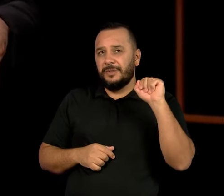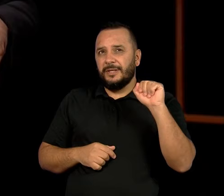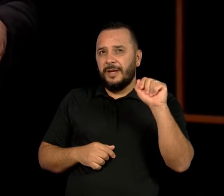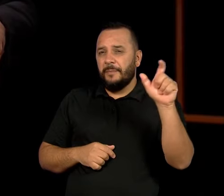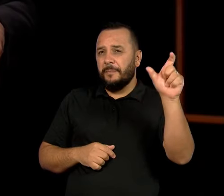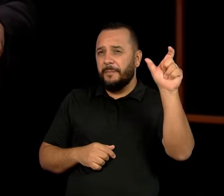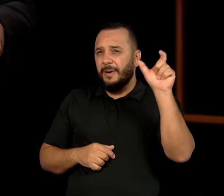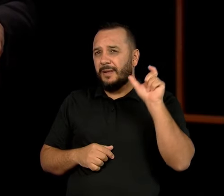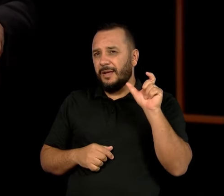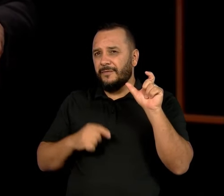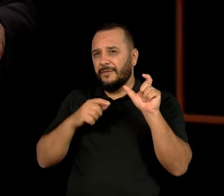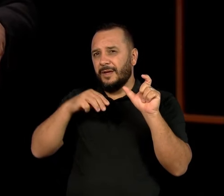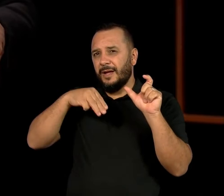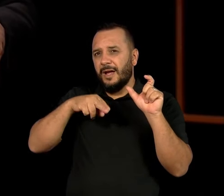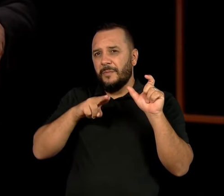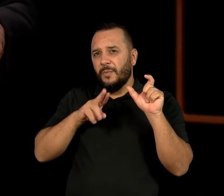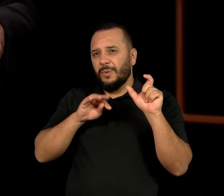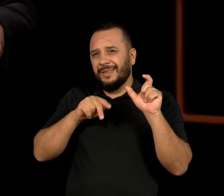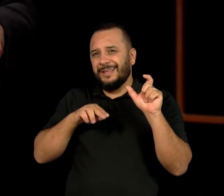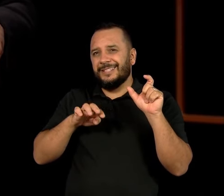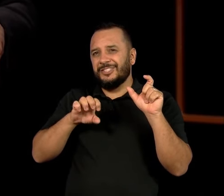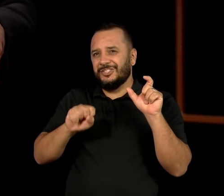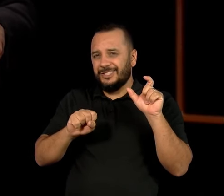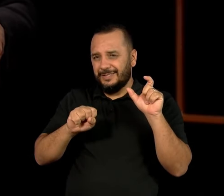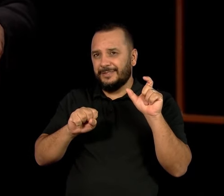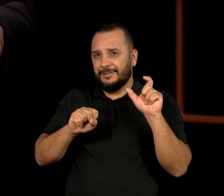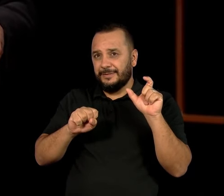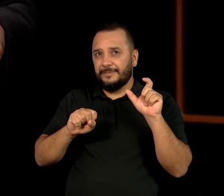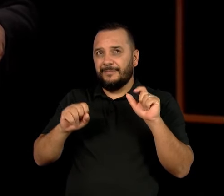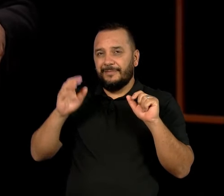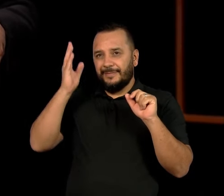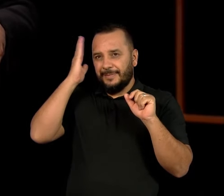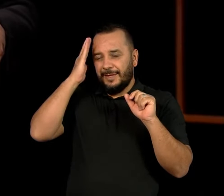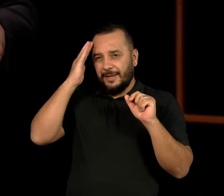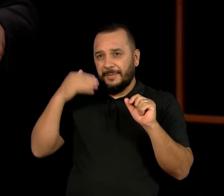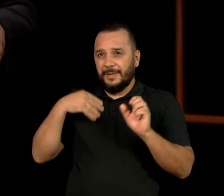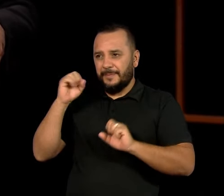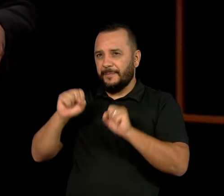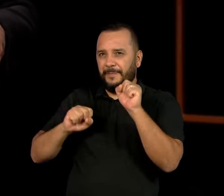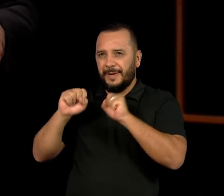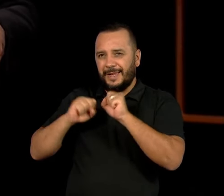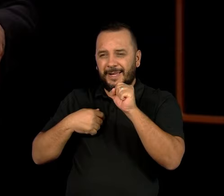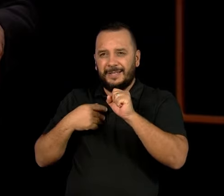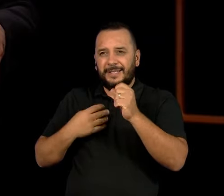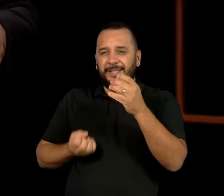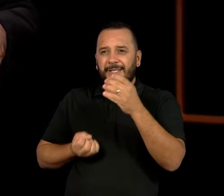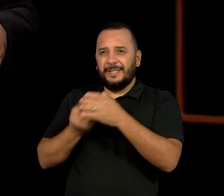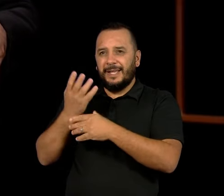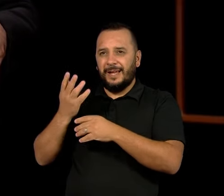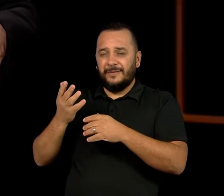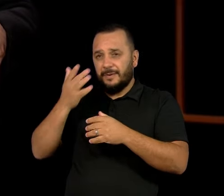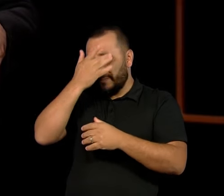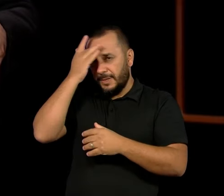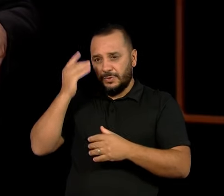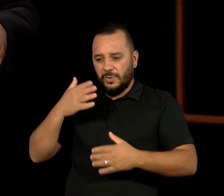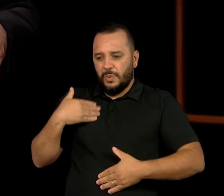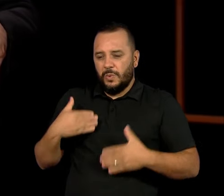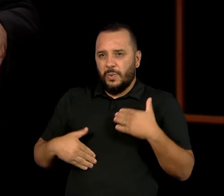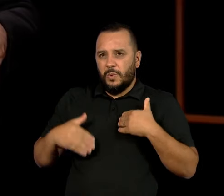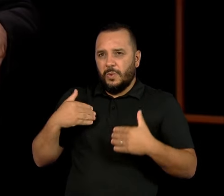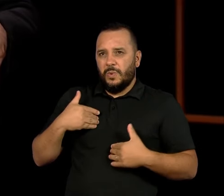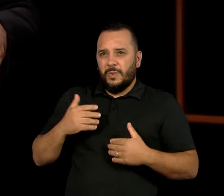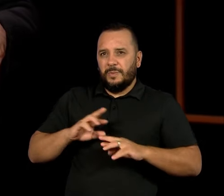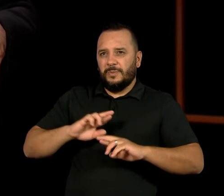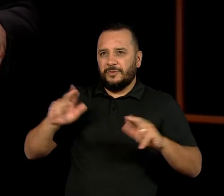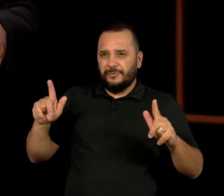mutante. Se nessa empresa criavam-se mutantes. Eu tinha feito uma peça tinha escrito